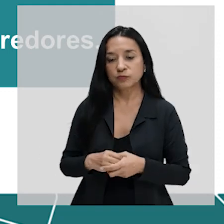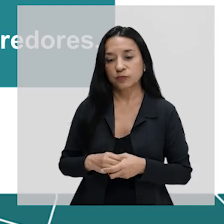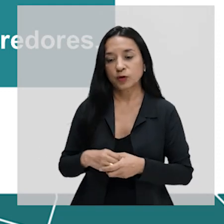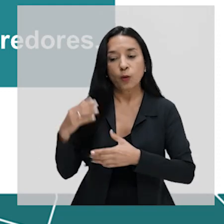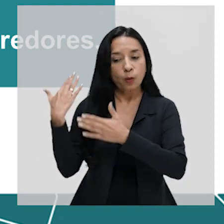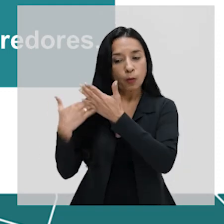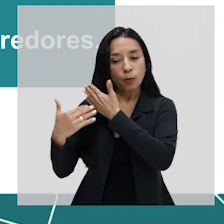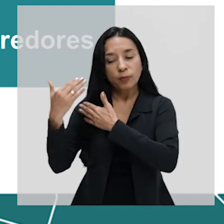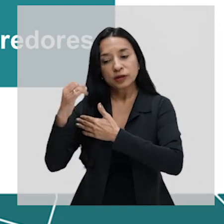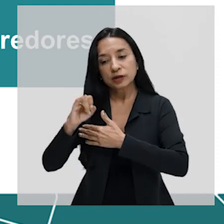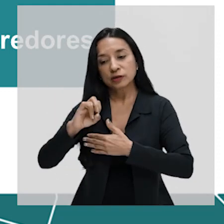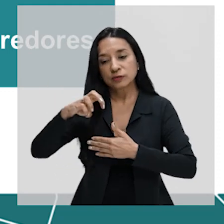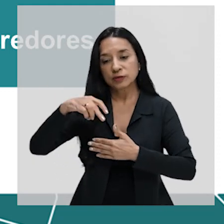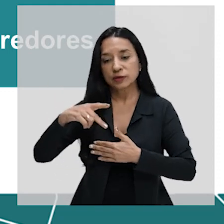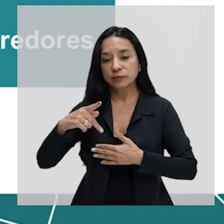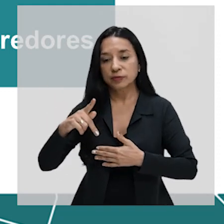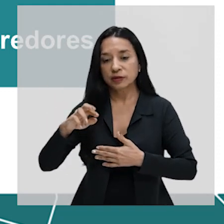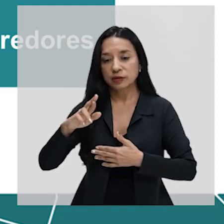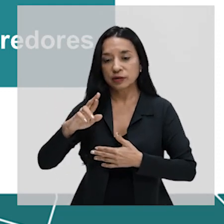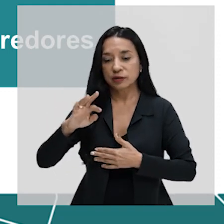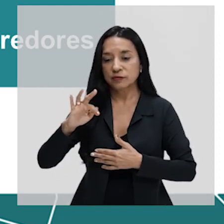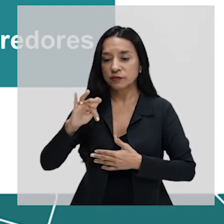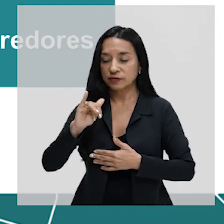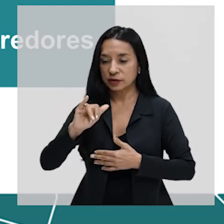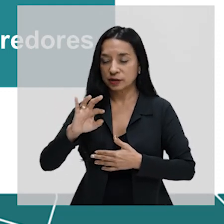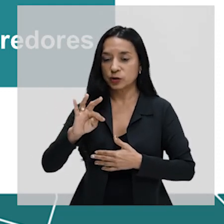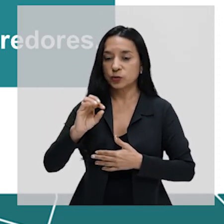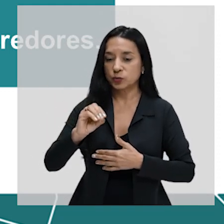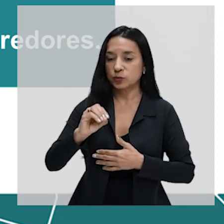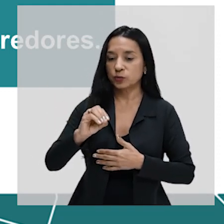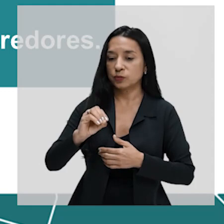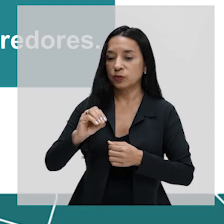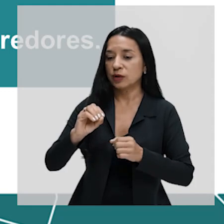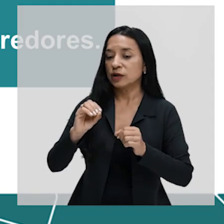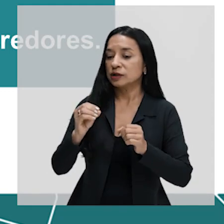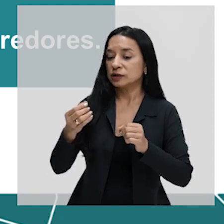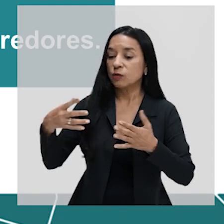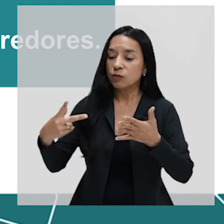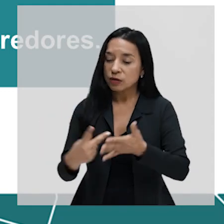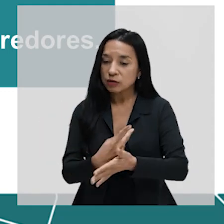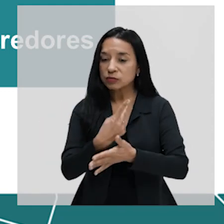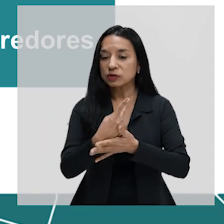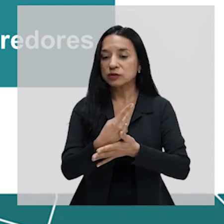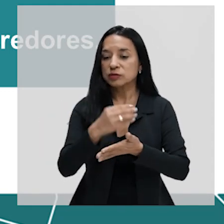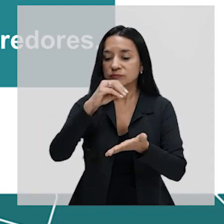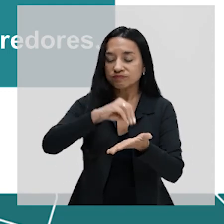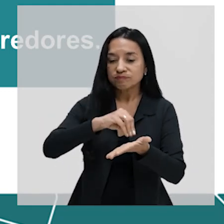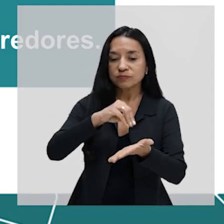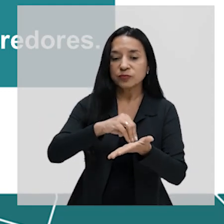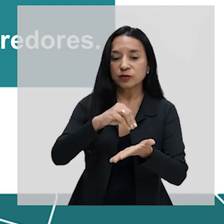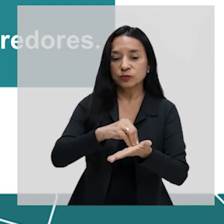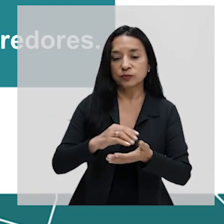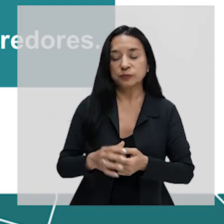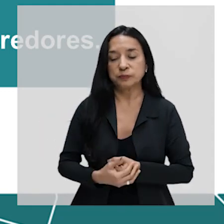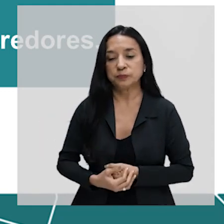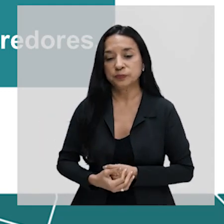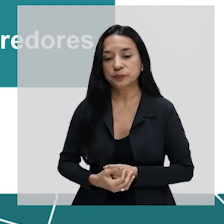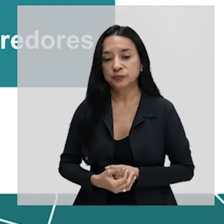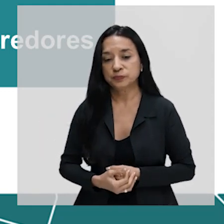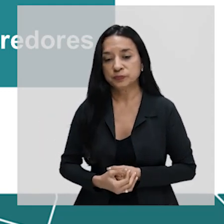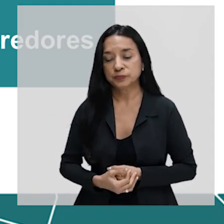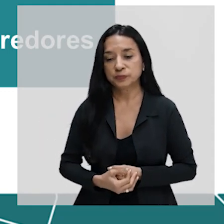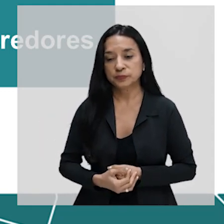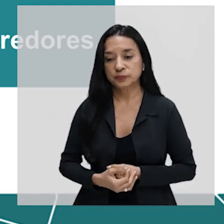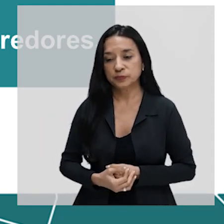são ações incompletas, tá? Do subjuntivo e cuja forma é indispusesse, sem que se indispusesse